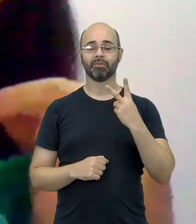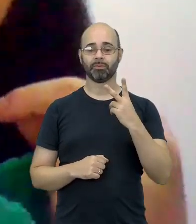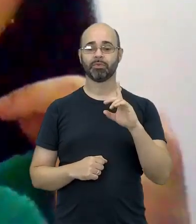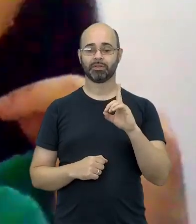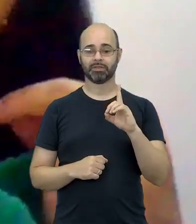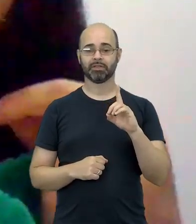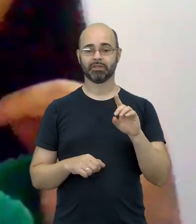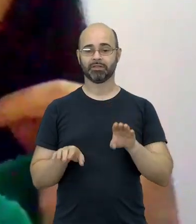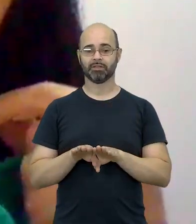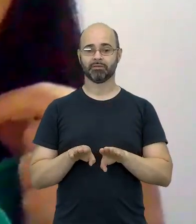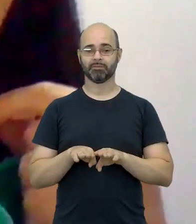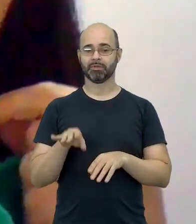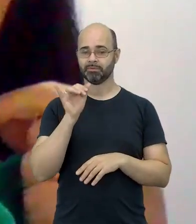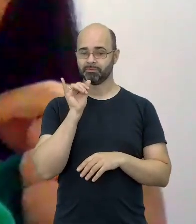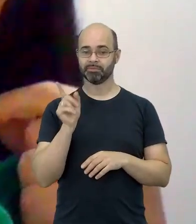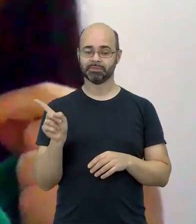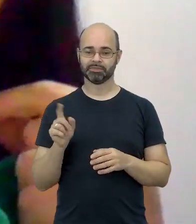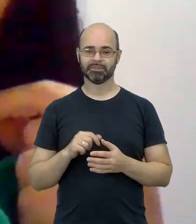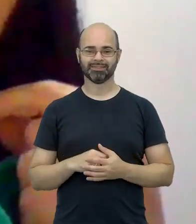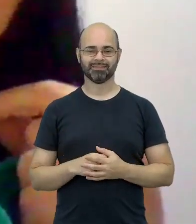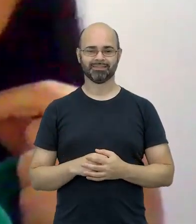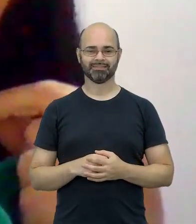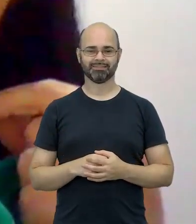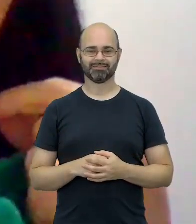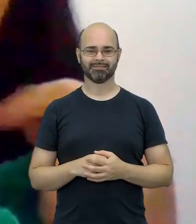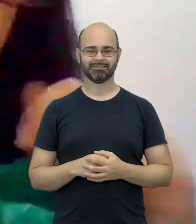bidimensionais. Por exemplo, um